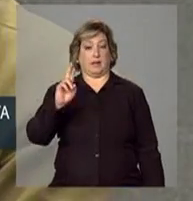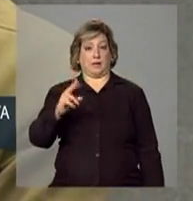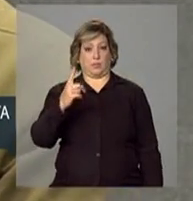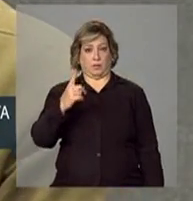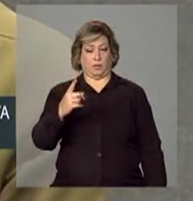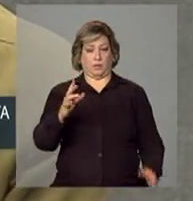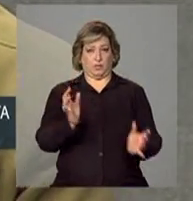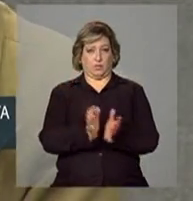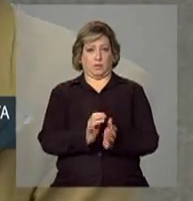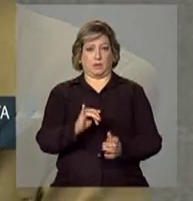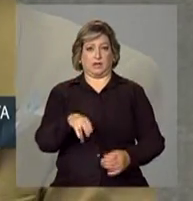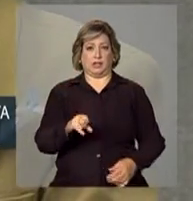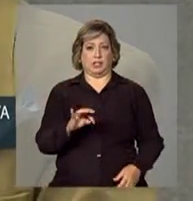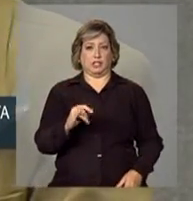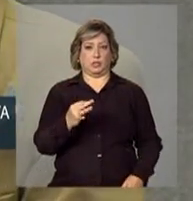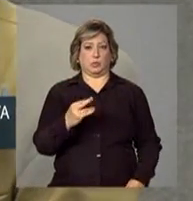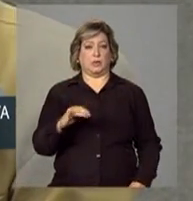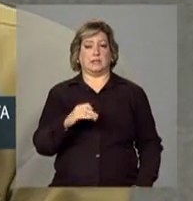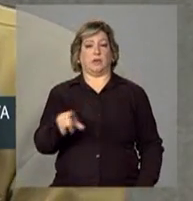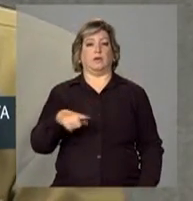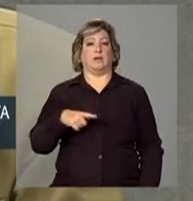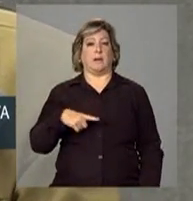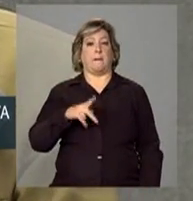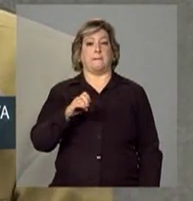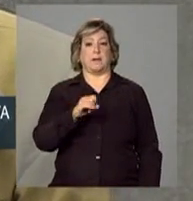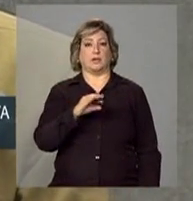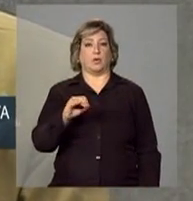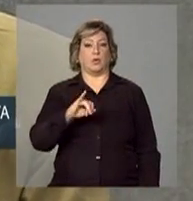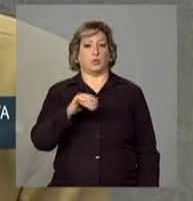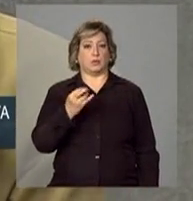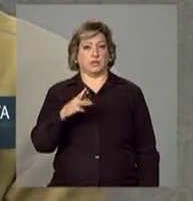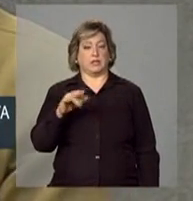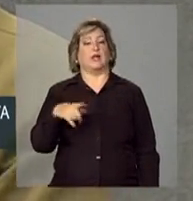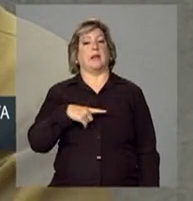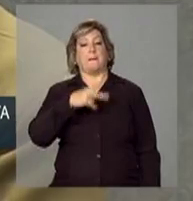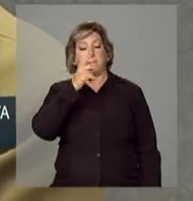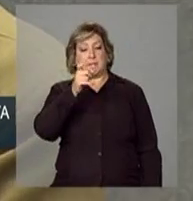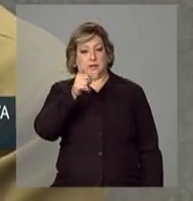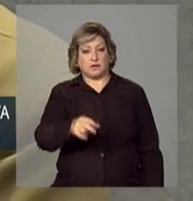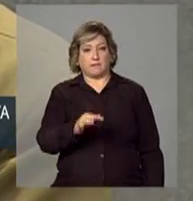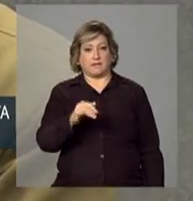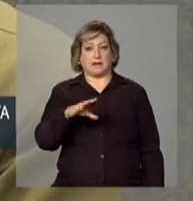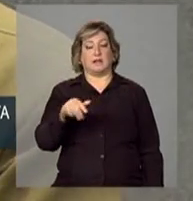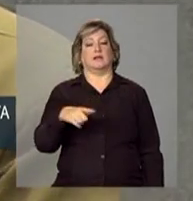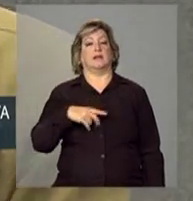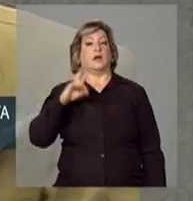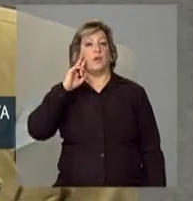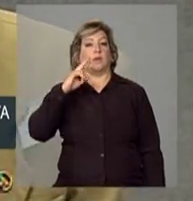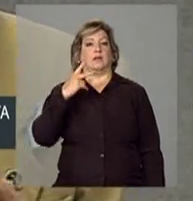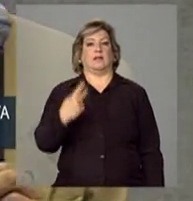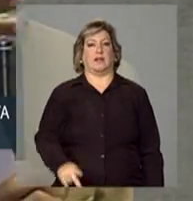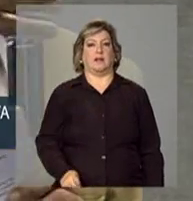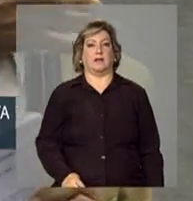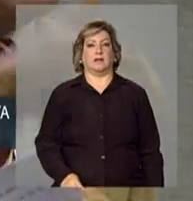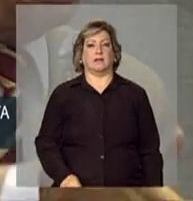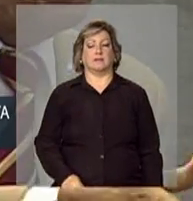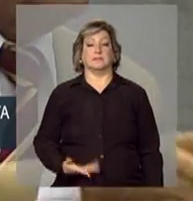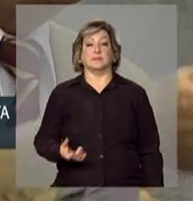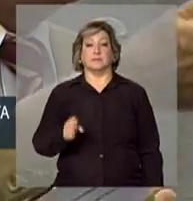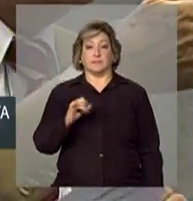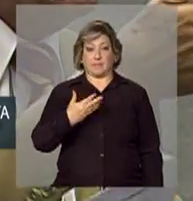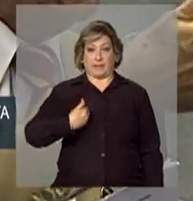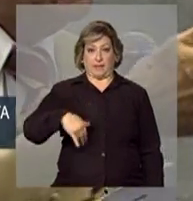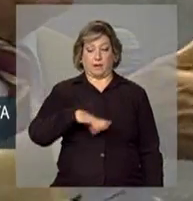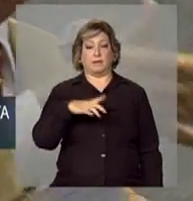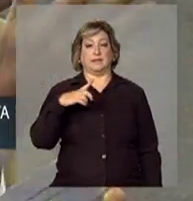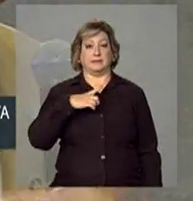pessoa jurídica, é o volume da sua pessoa física e a autoridade dela. Mas se nós temos